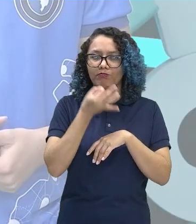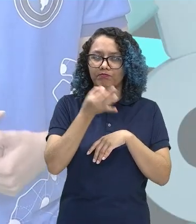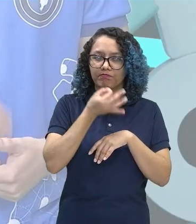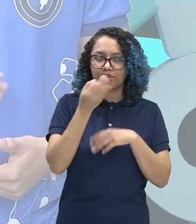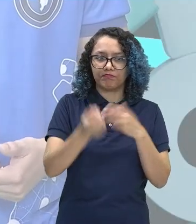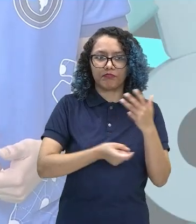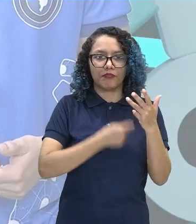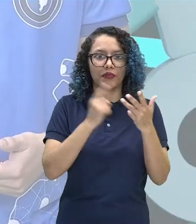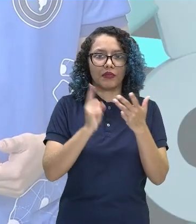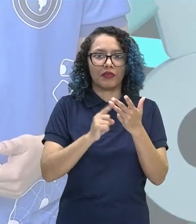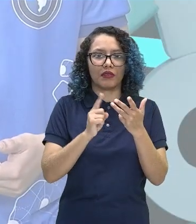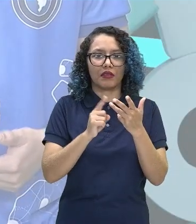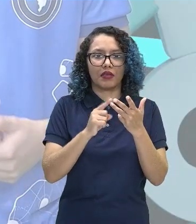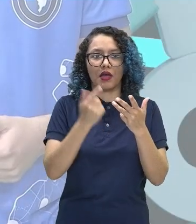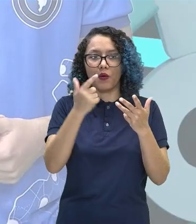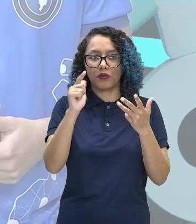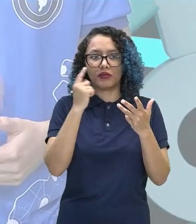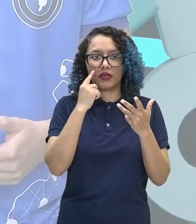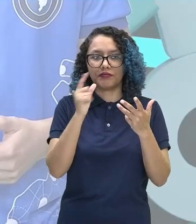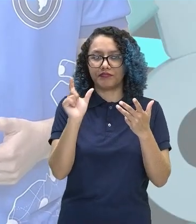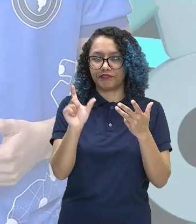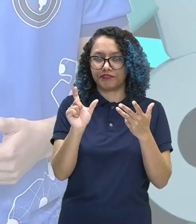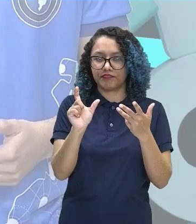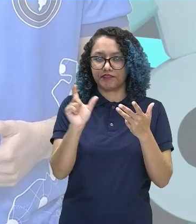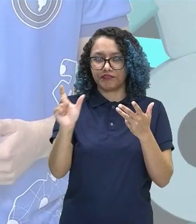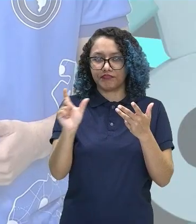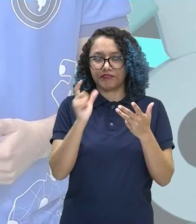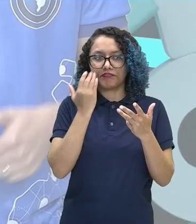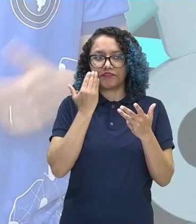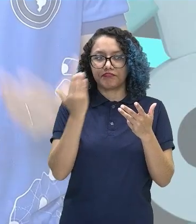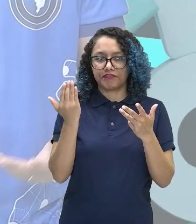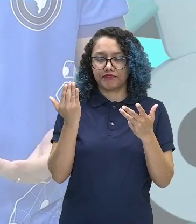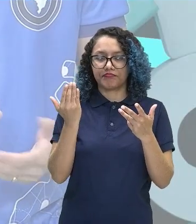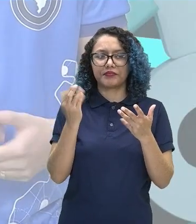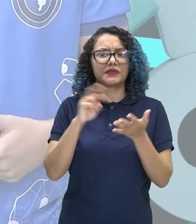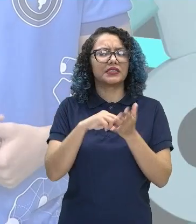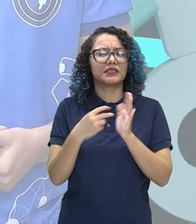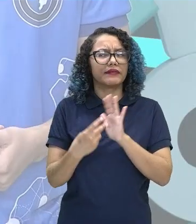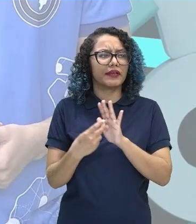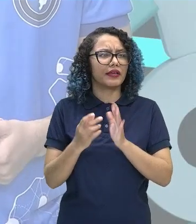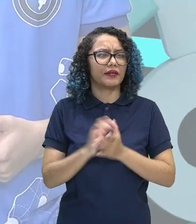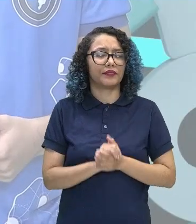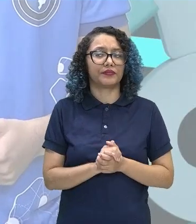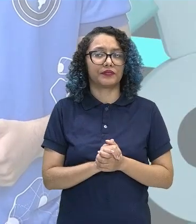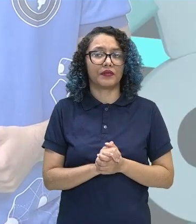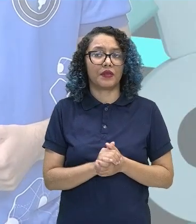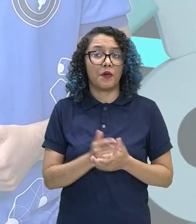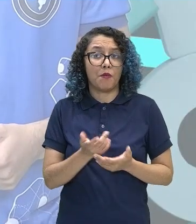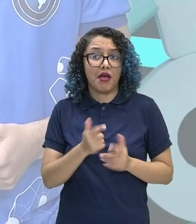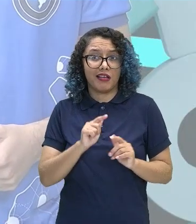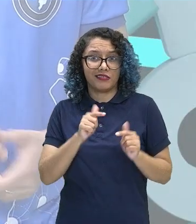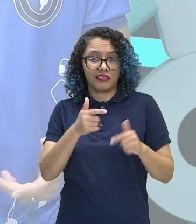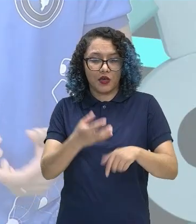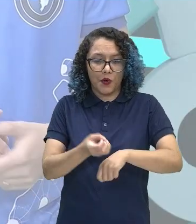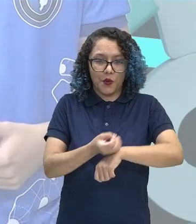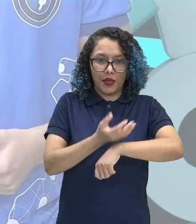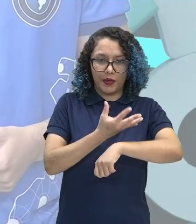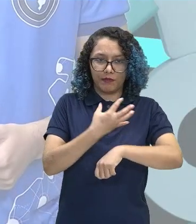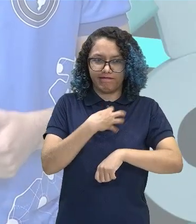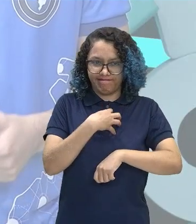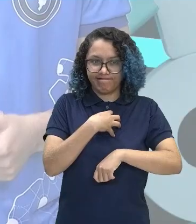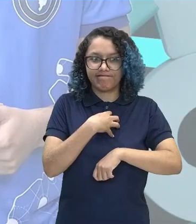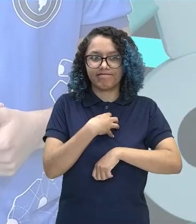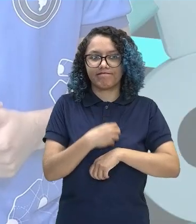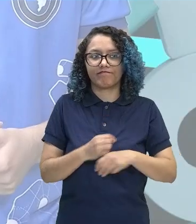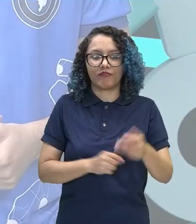aqui também emotional response, que significa resposta emocional. Nós temos aqui